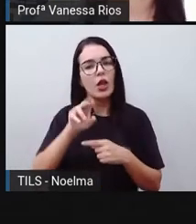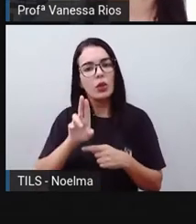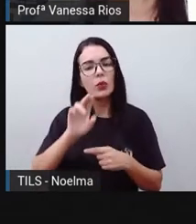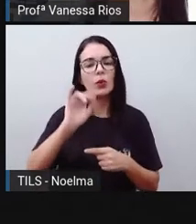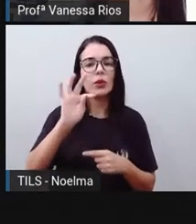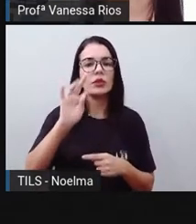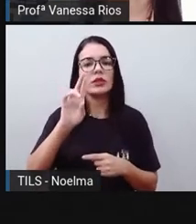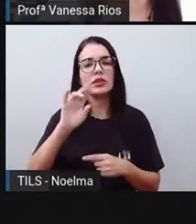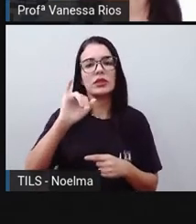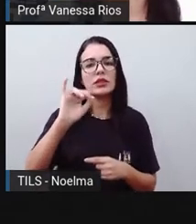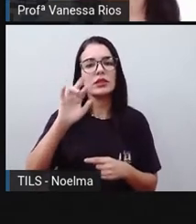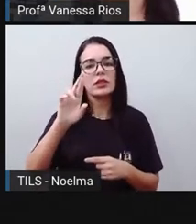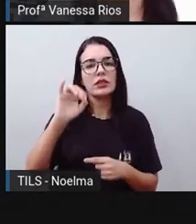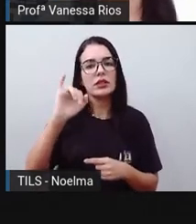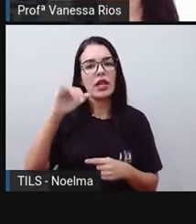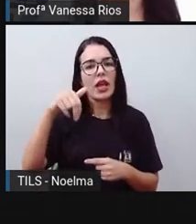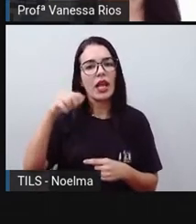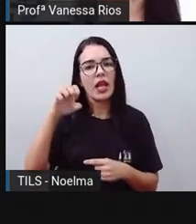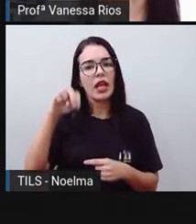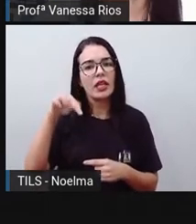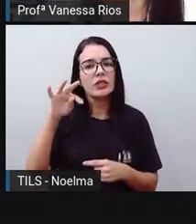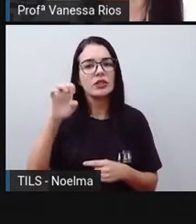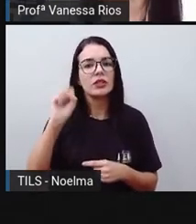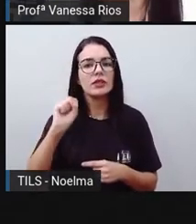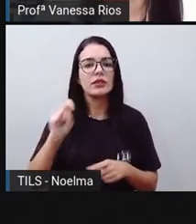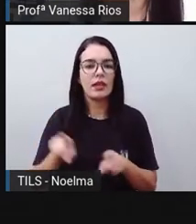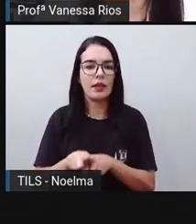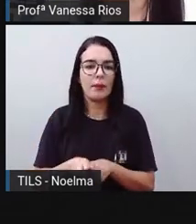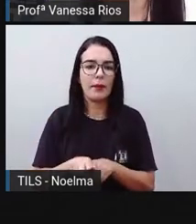pelos alimentos para funcionarem bem.